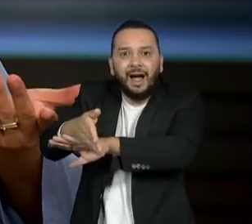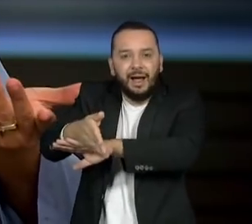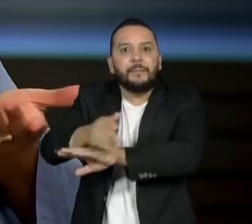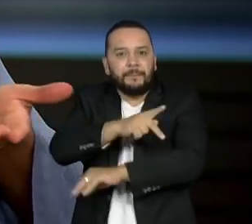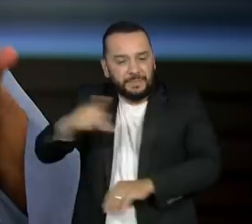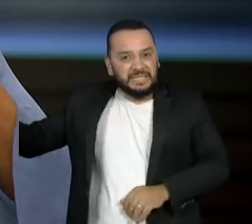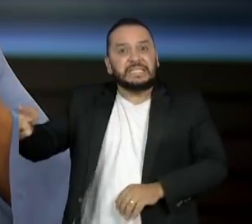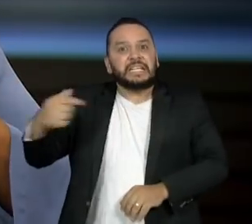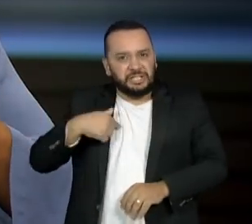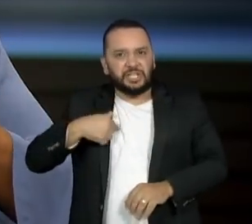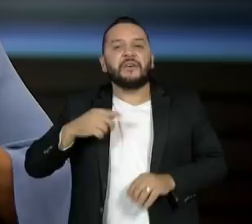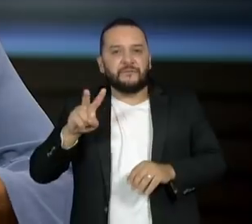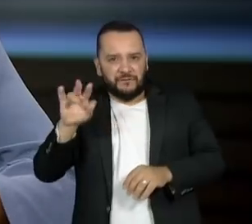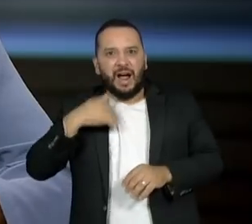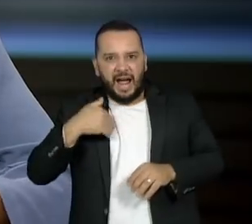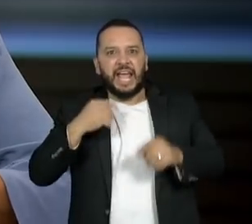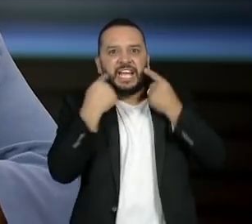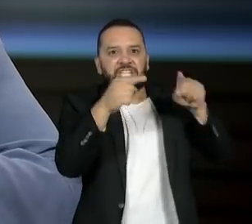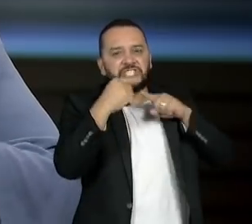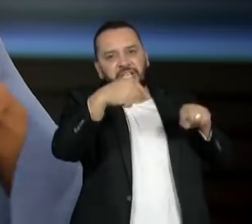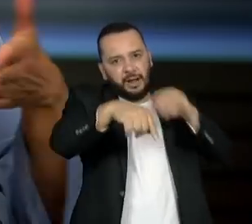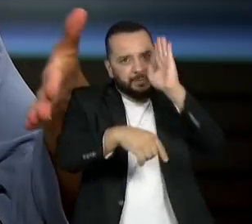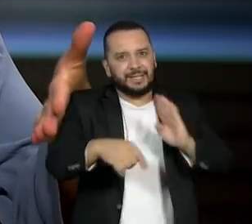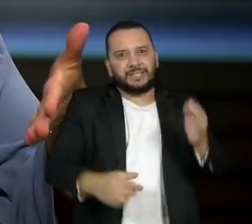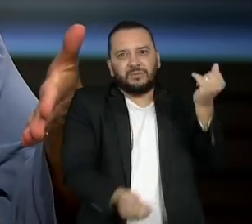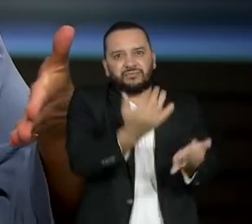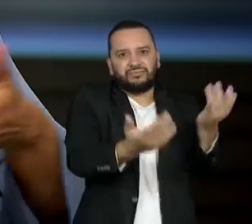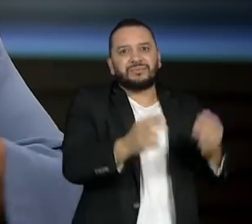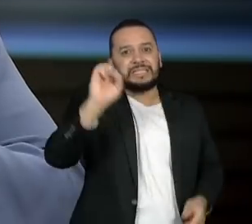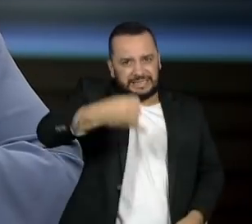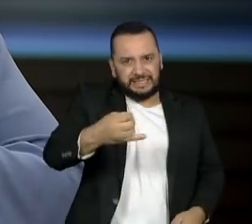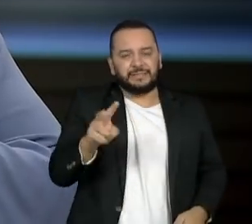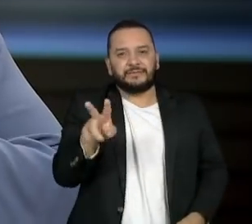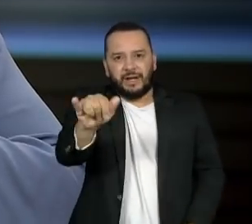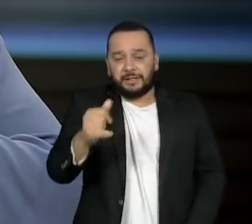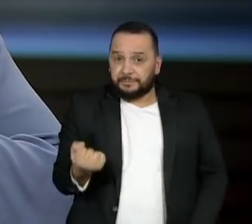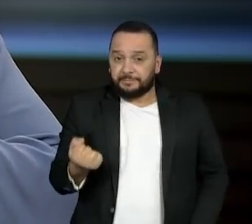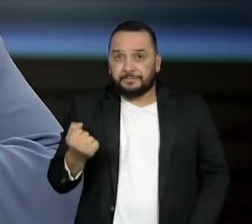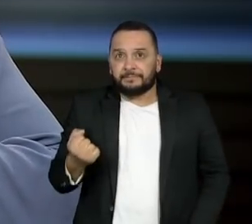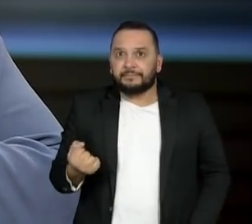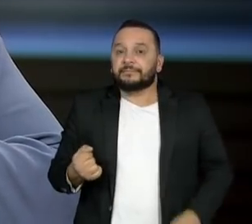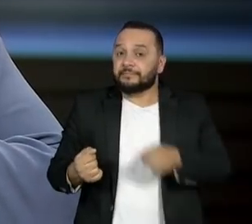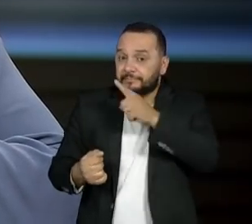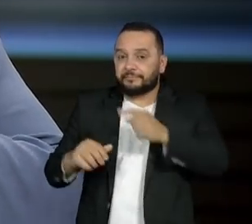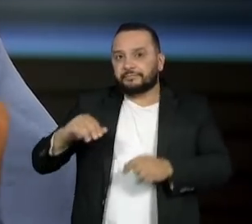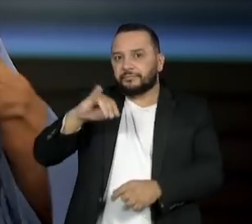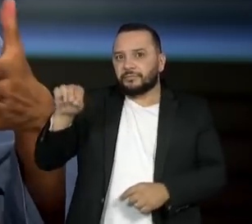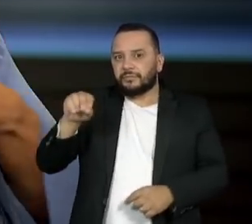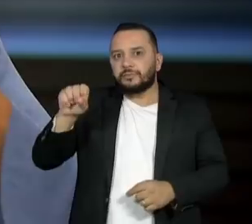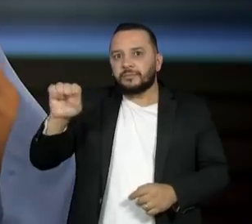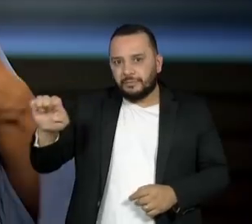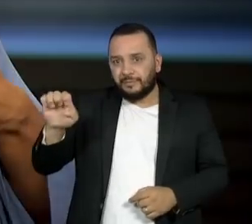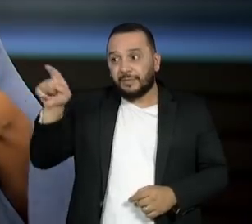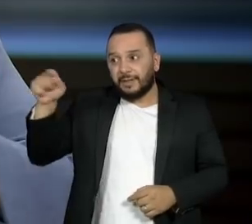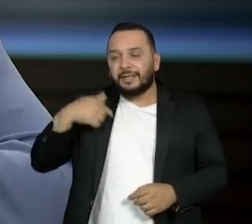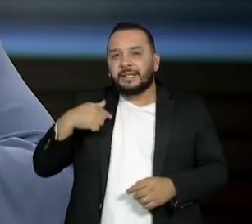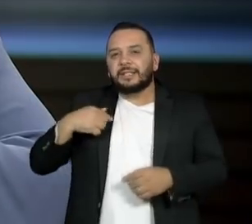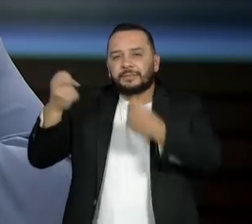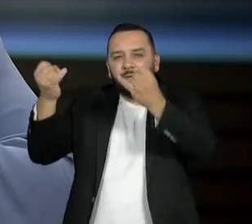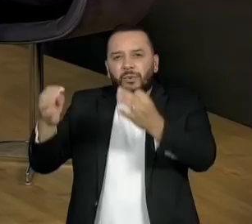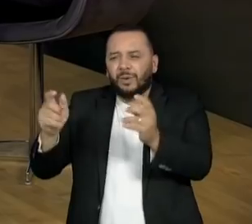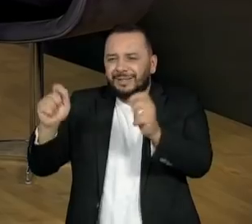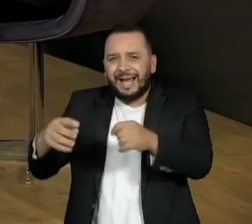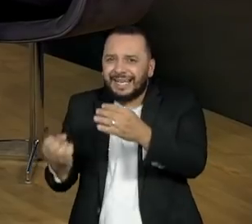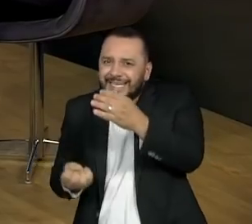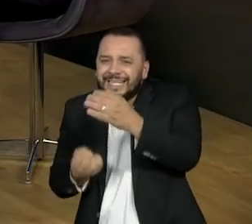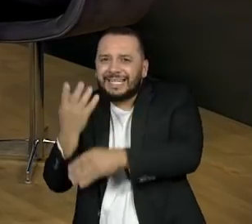mesmo debate em que o Biden citou o Brasil, ele citou a possibilidade de criação de um fundo para ajudar no